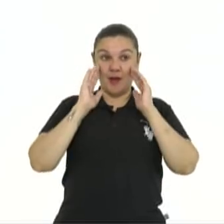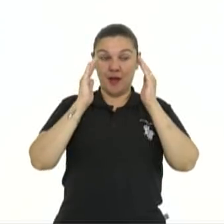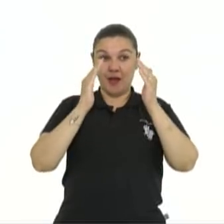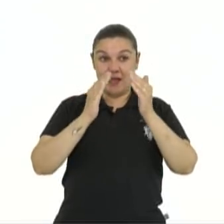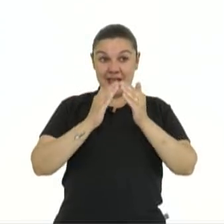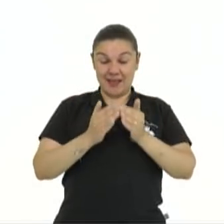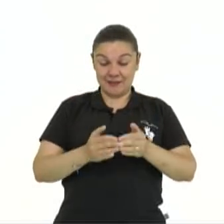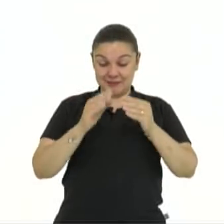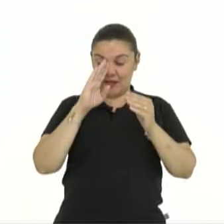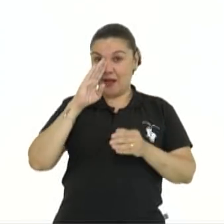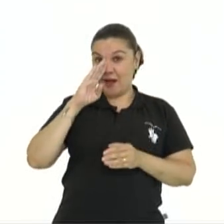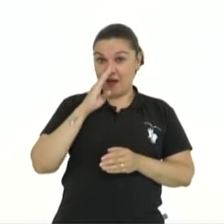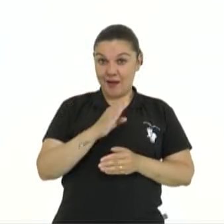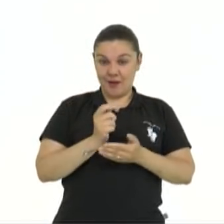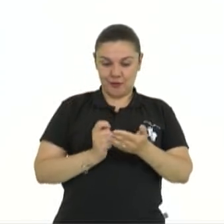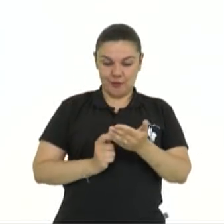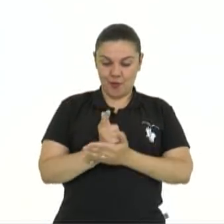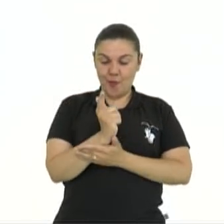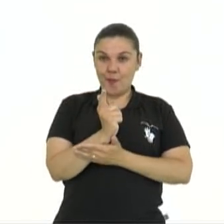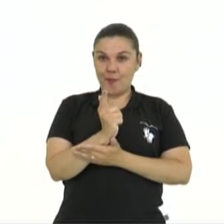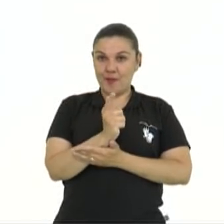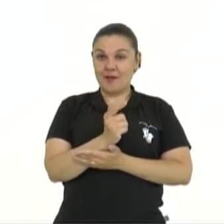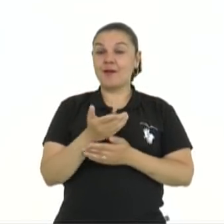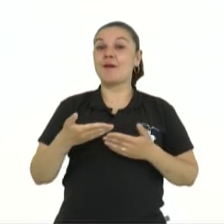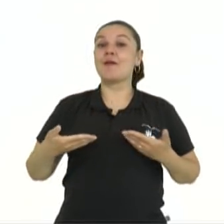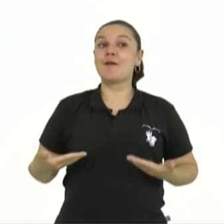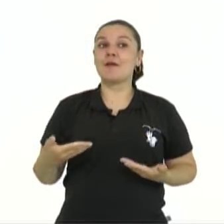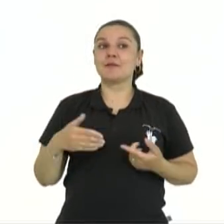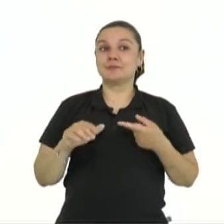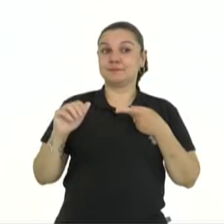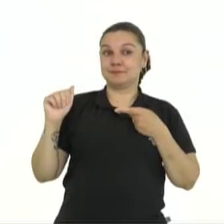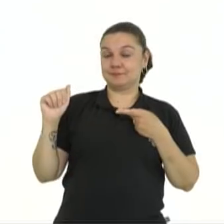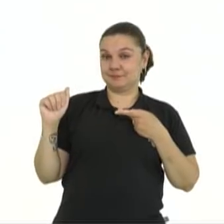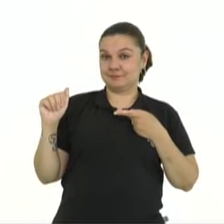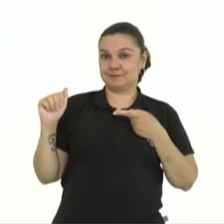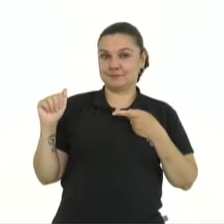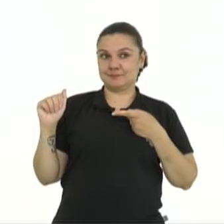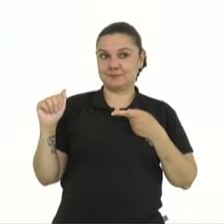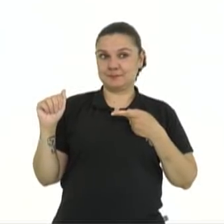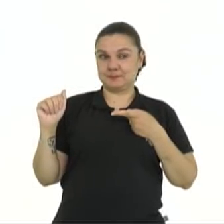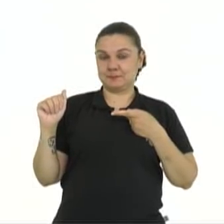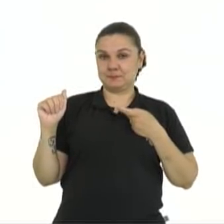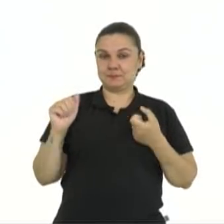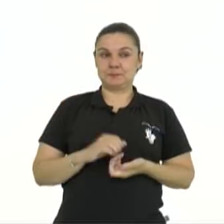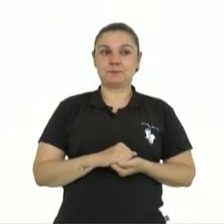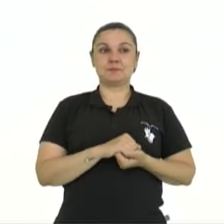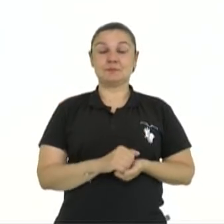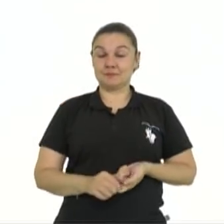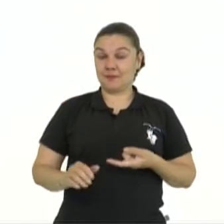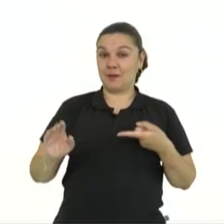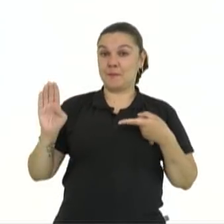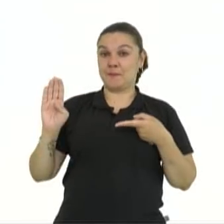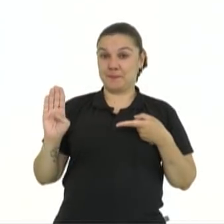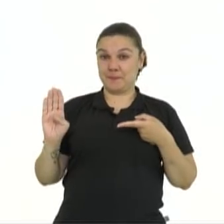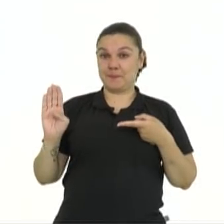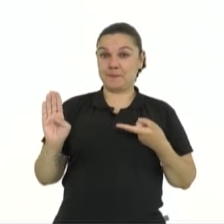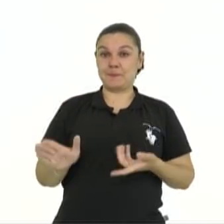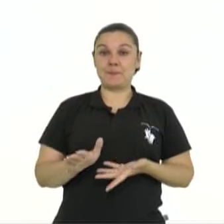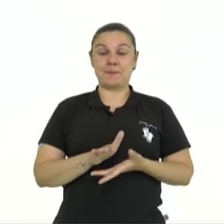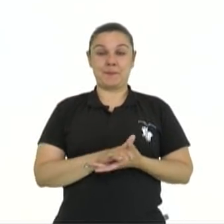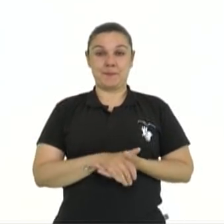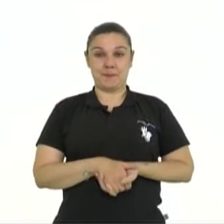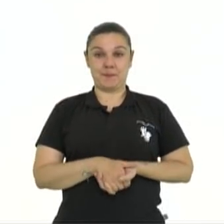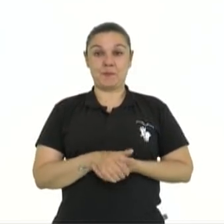destinada diretamente para o mercado consumidor é A. Indústria de bens de consumo. B.